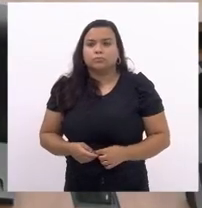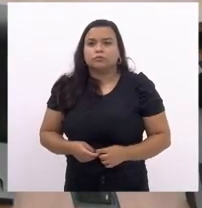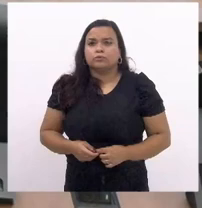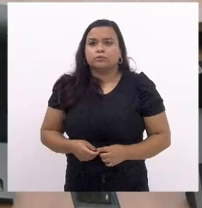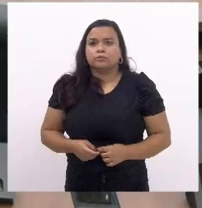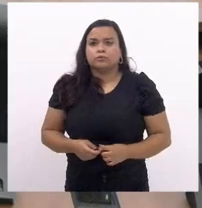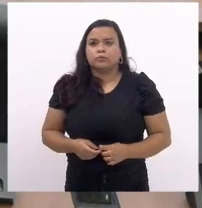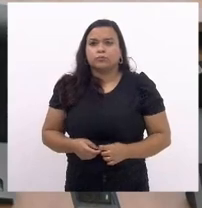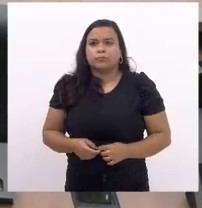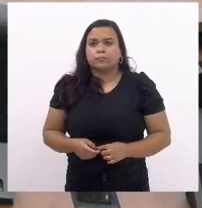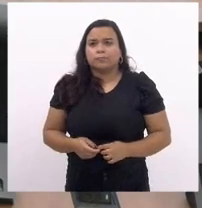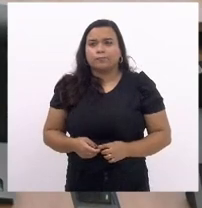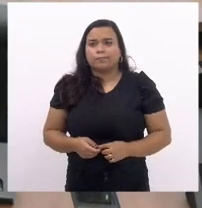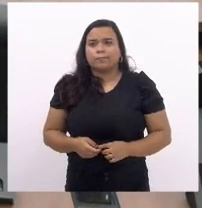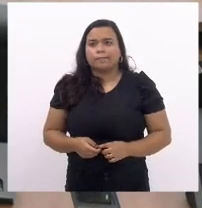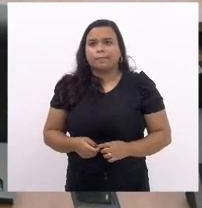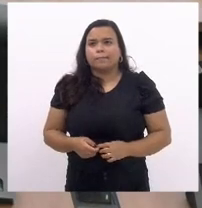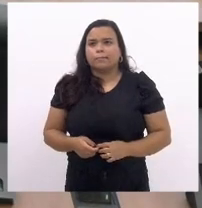Ok.